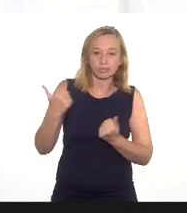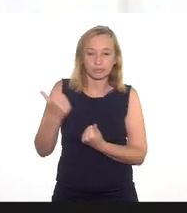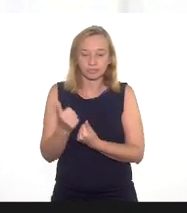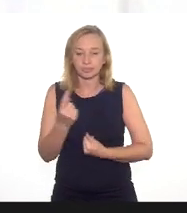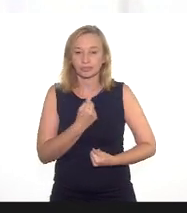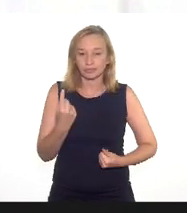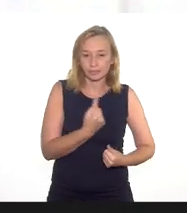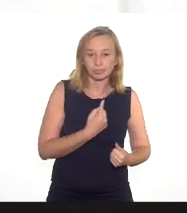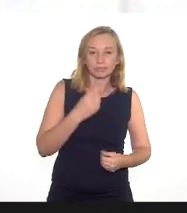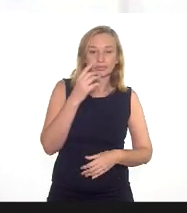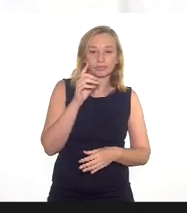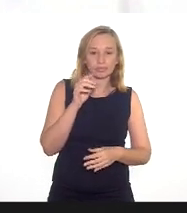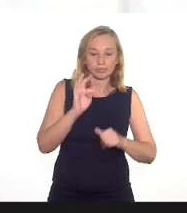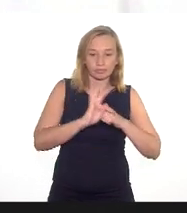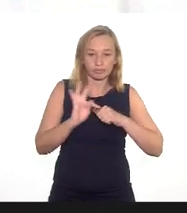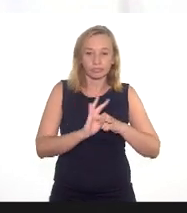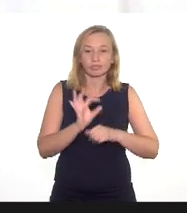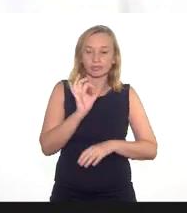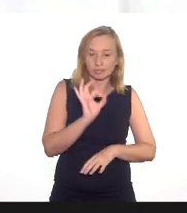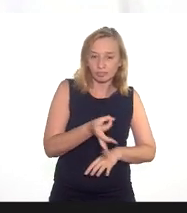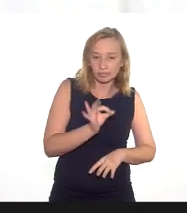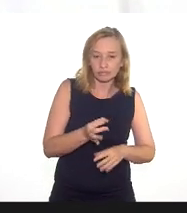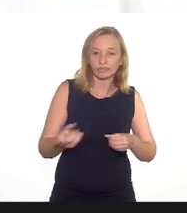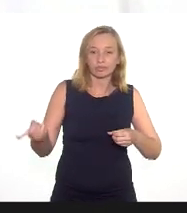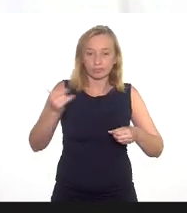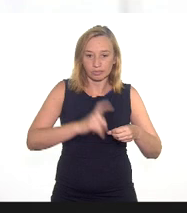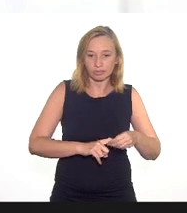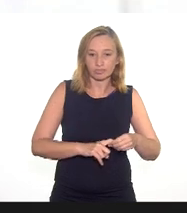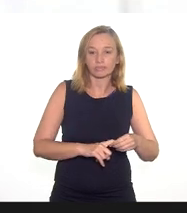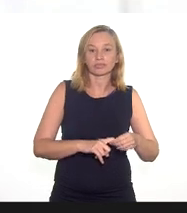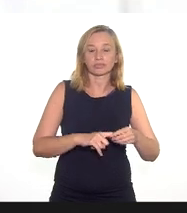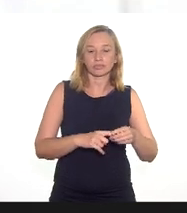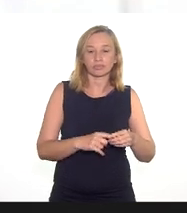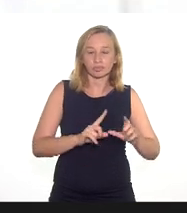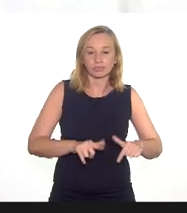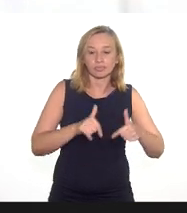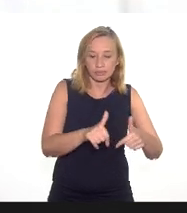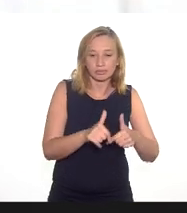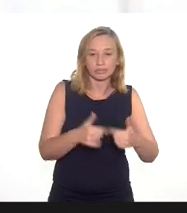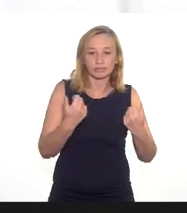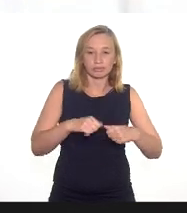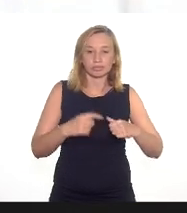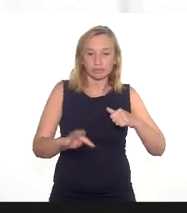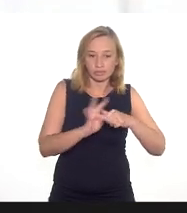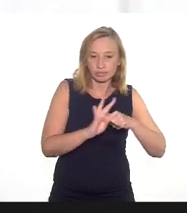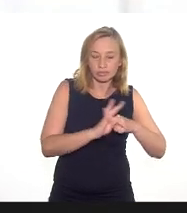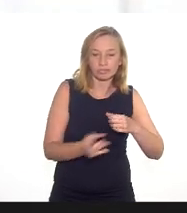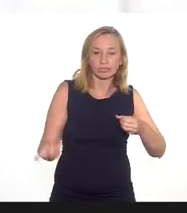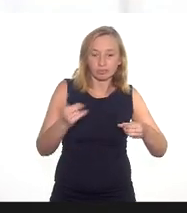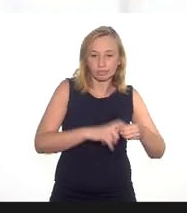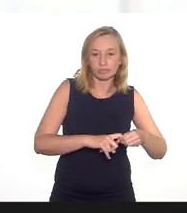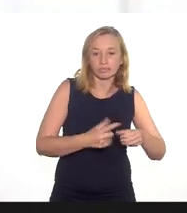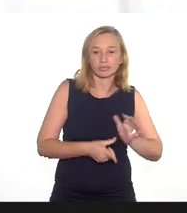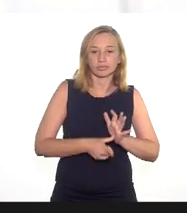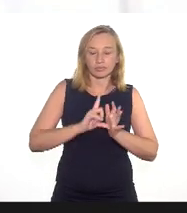FITEC realmente ela volte a brilhar. A gente precisa fazer a FITEC voltar a